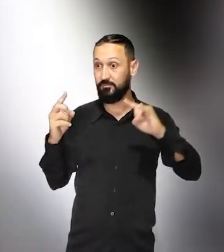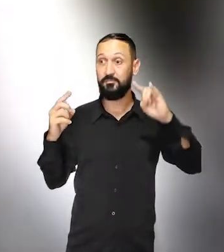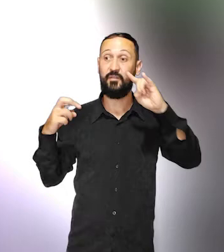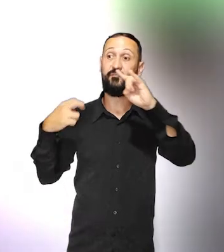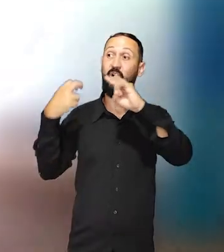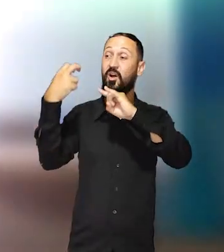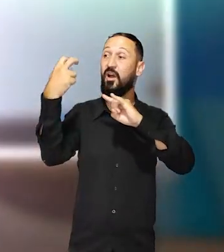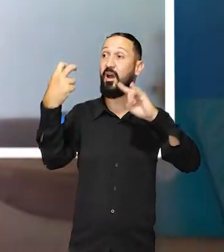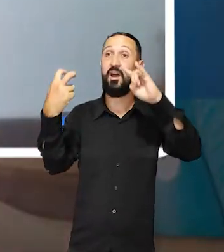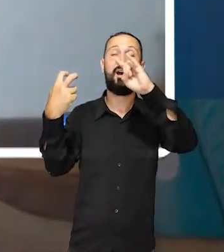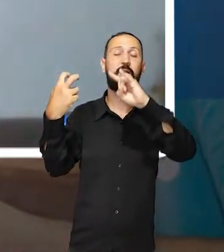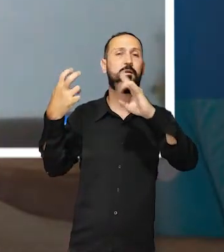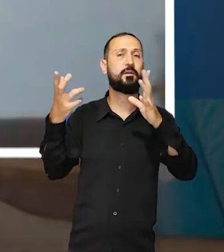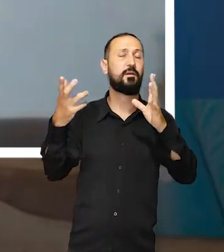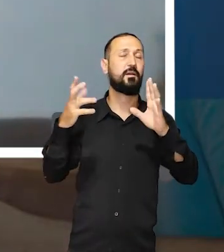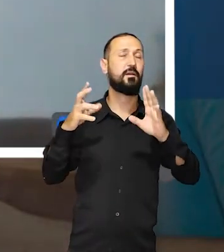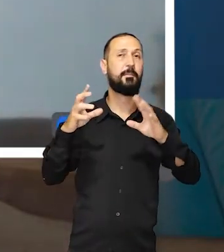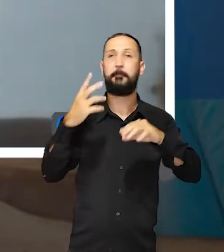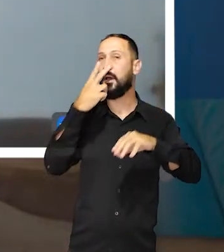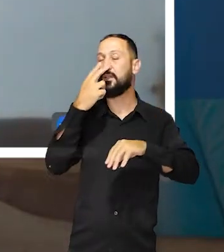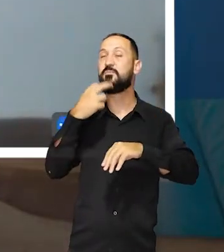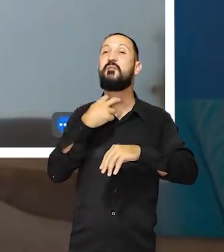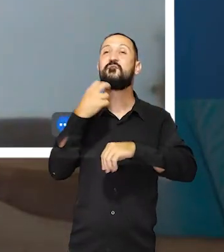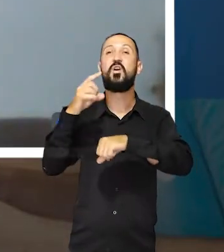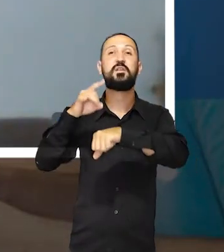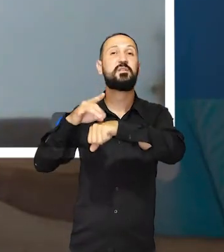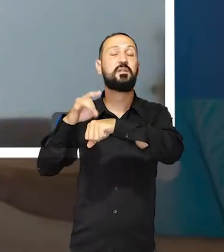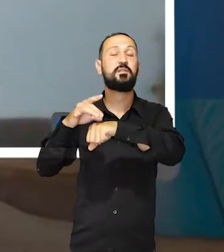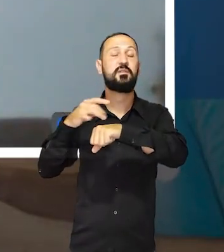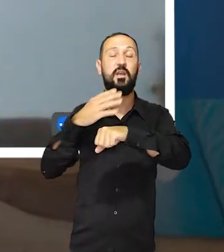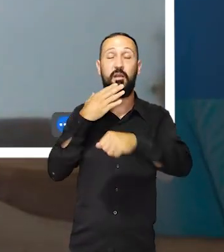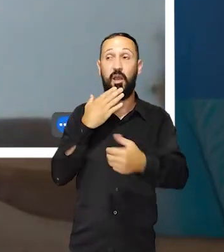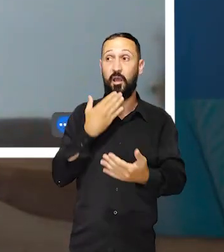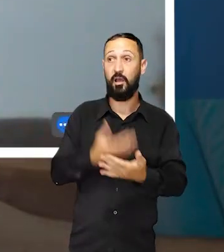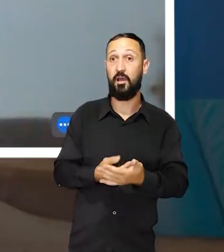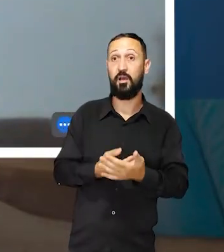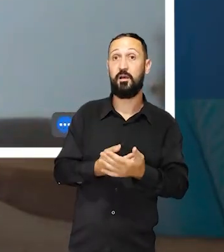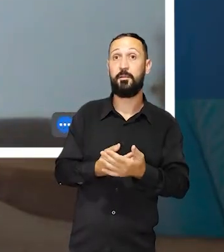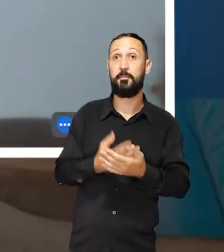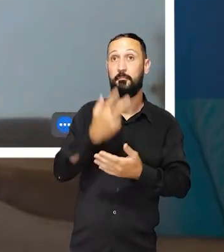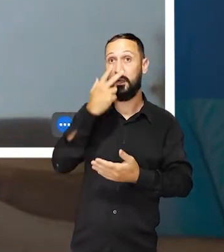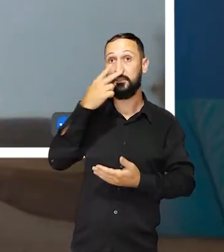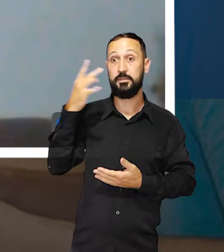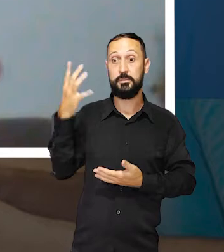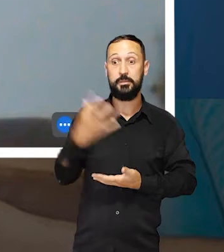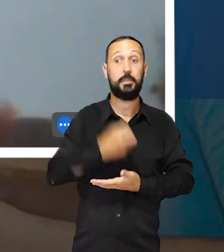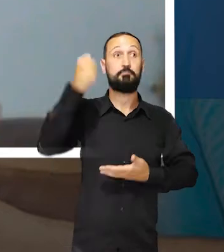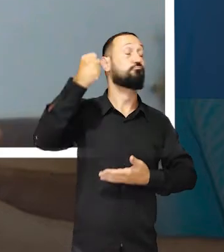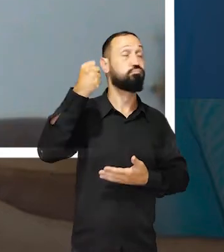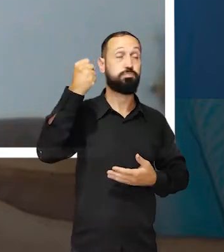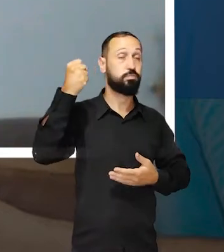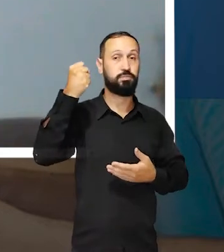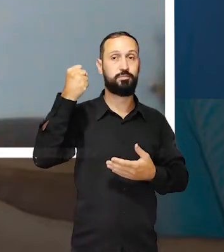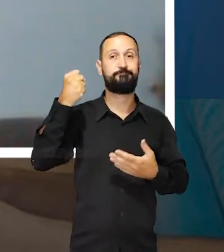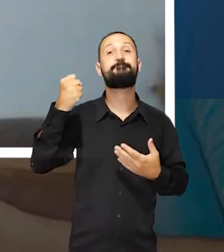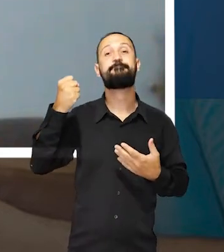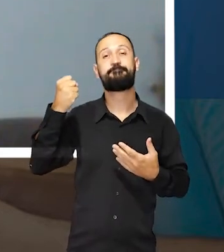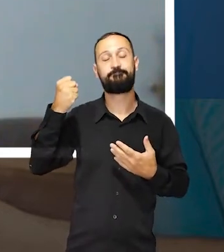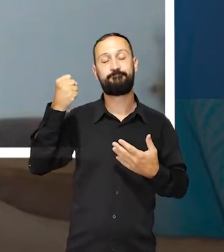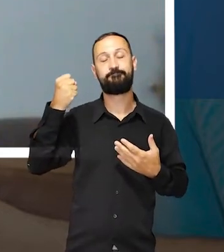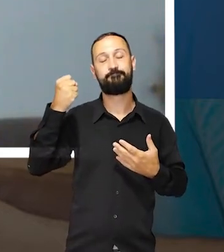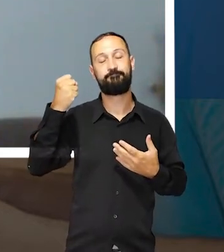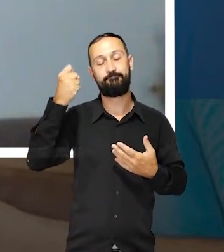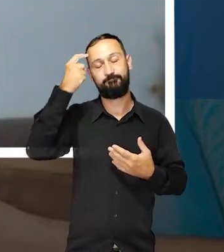que é linda essa voz de cristal, essa voz que nos impressiona, que nos arrebata.